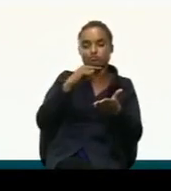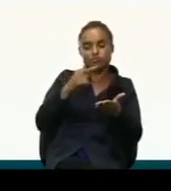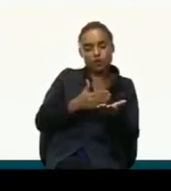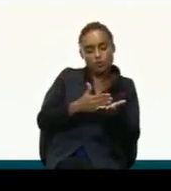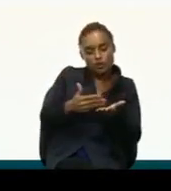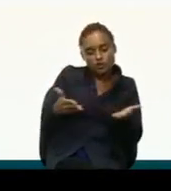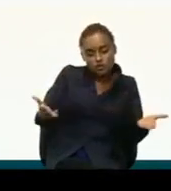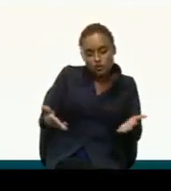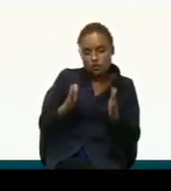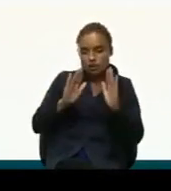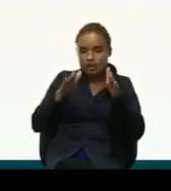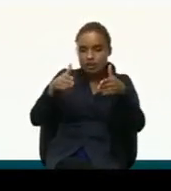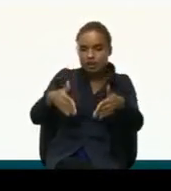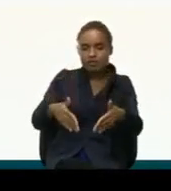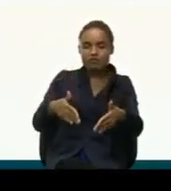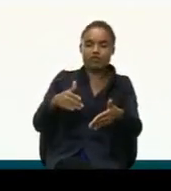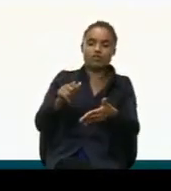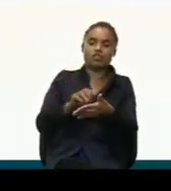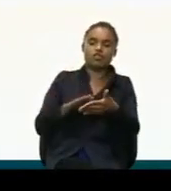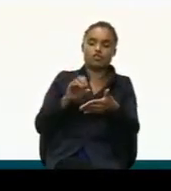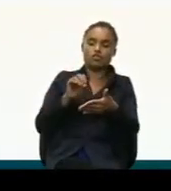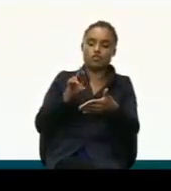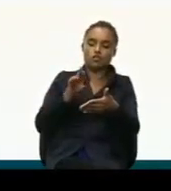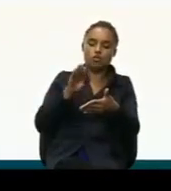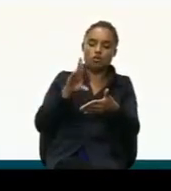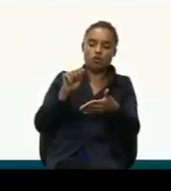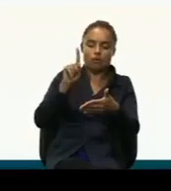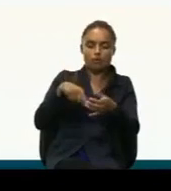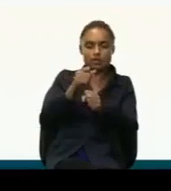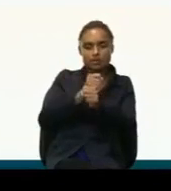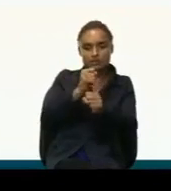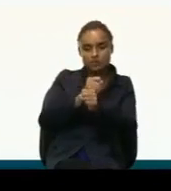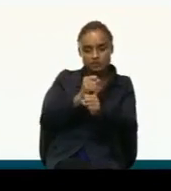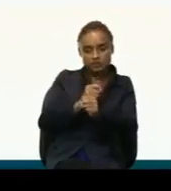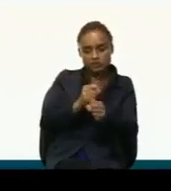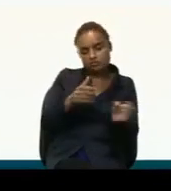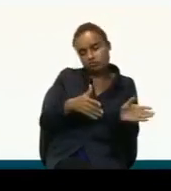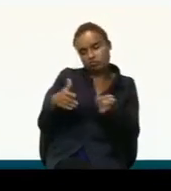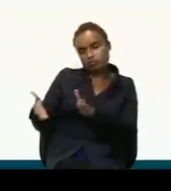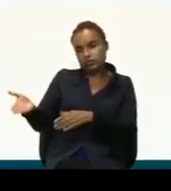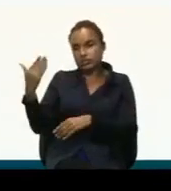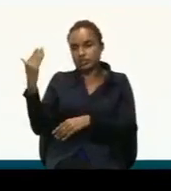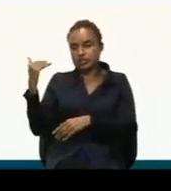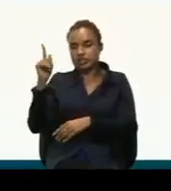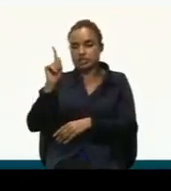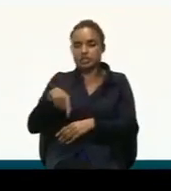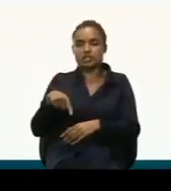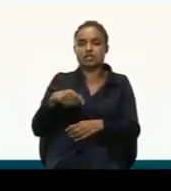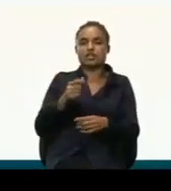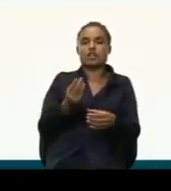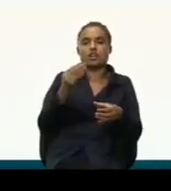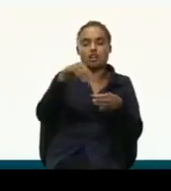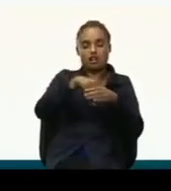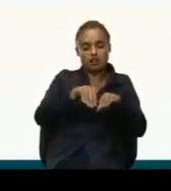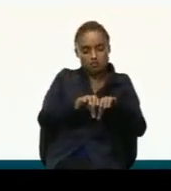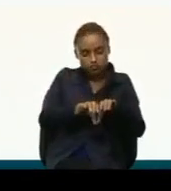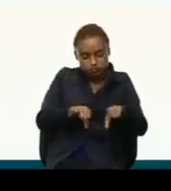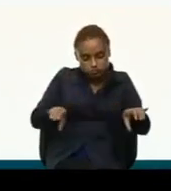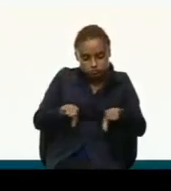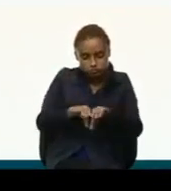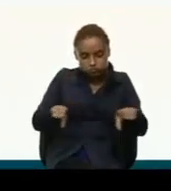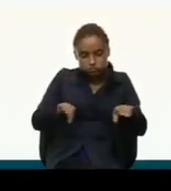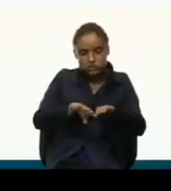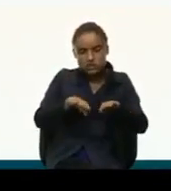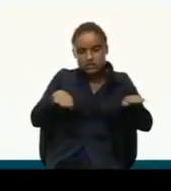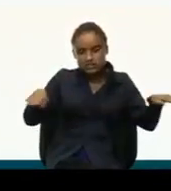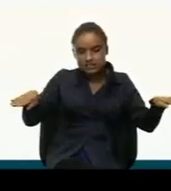O foco da obra estava lá naquela anterior e no trecho com assentamento de tubulação. Então, você viu